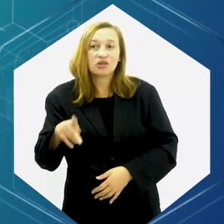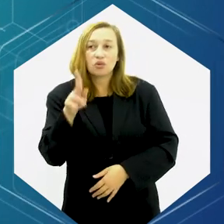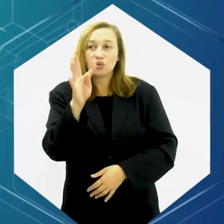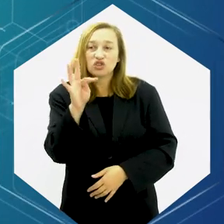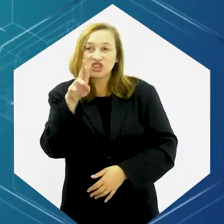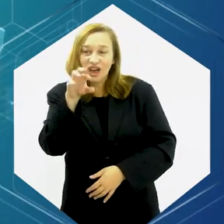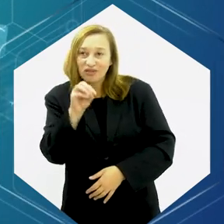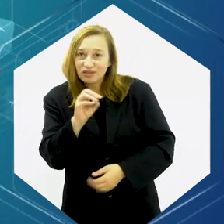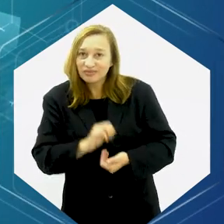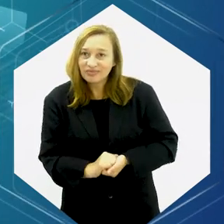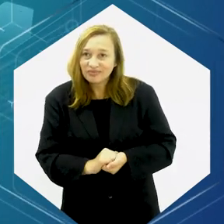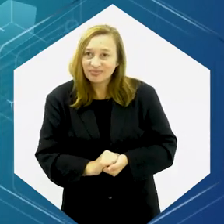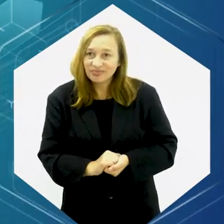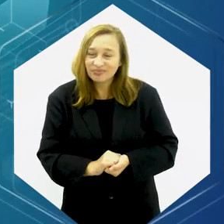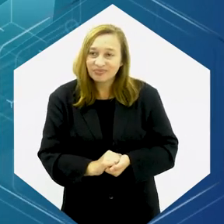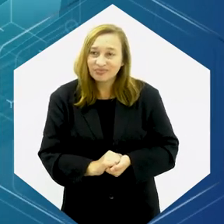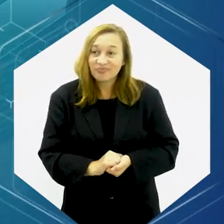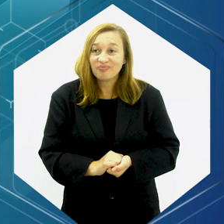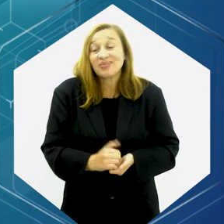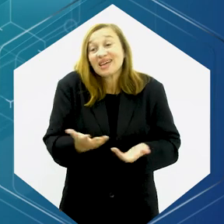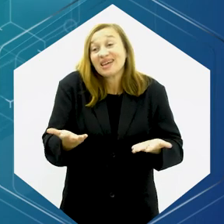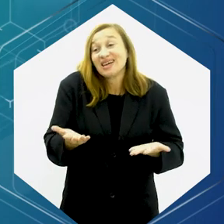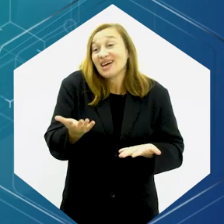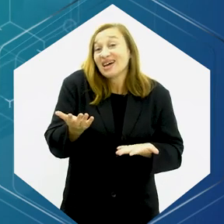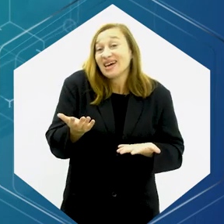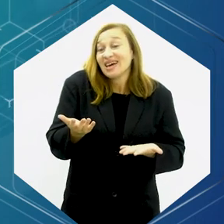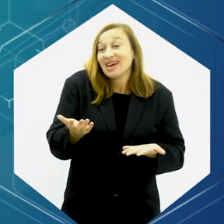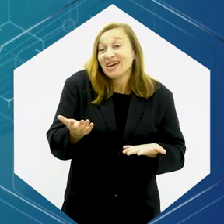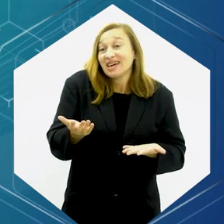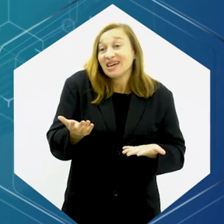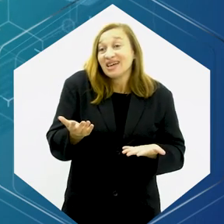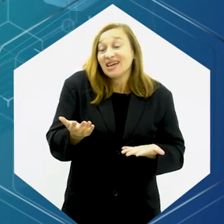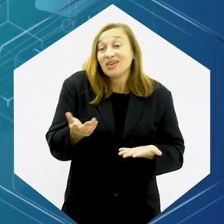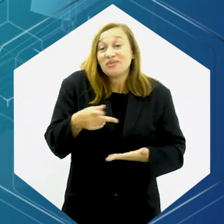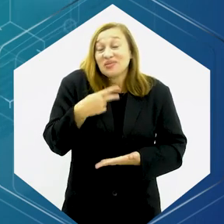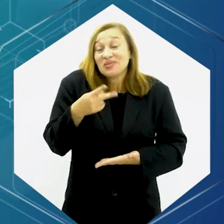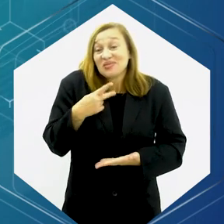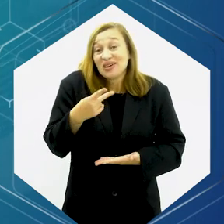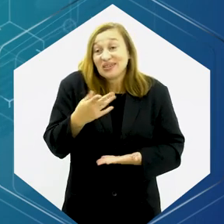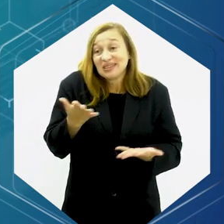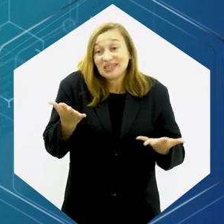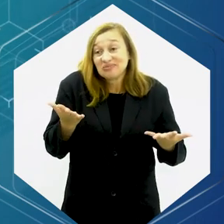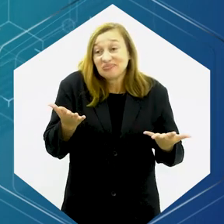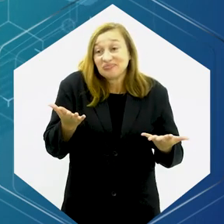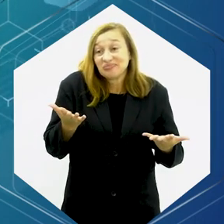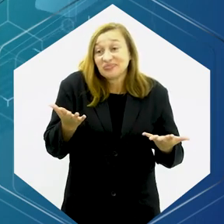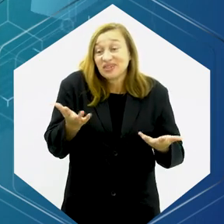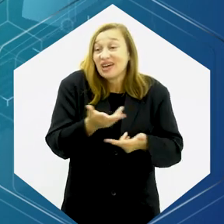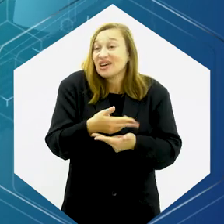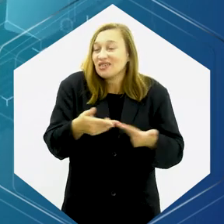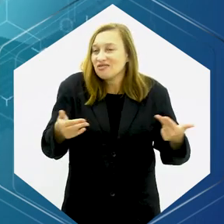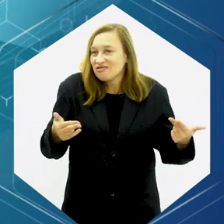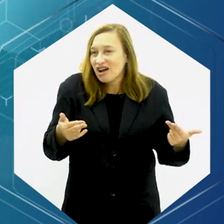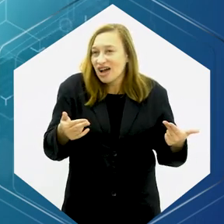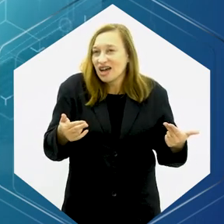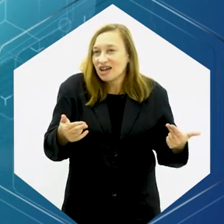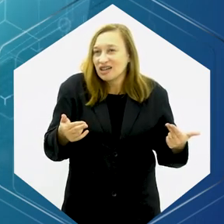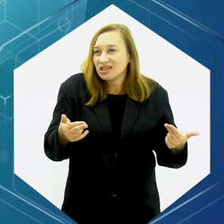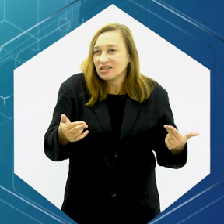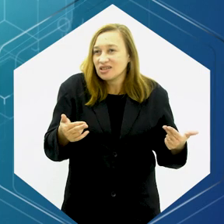pelas suas informações professor Gustavo bom só para para dizer que